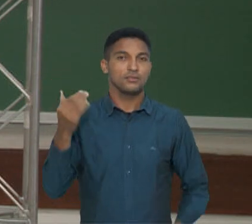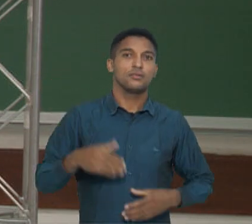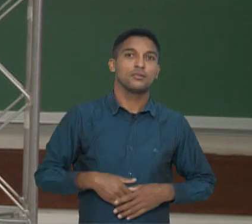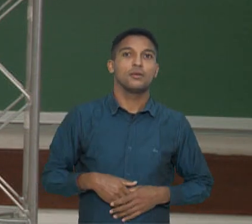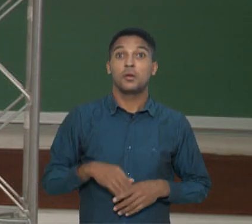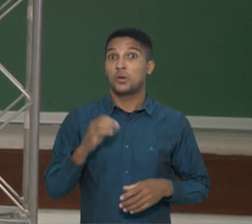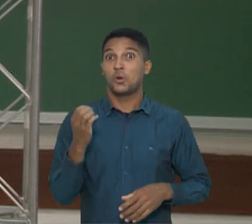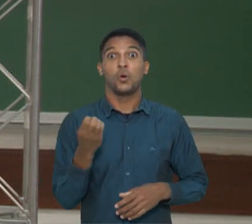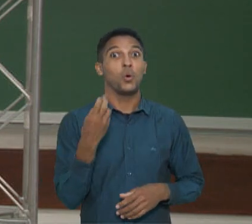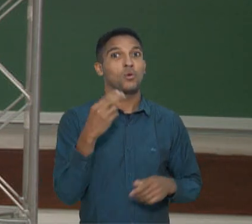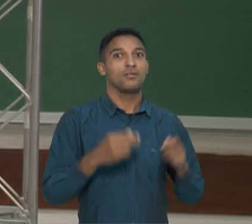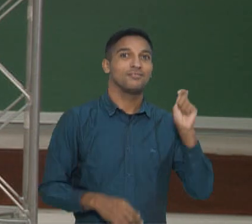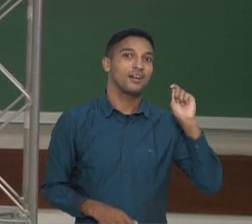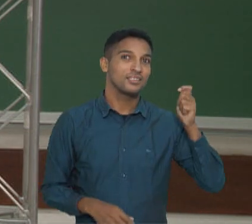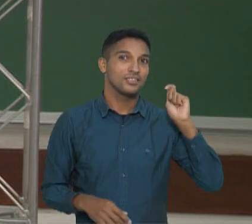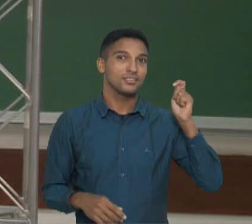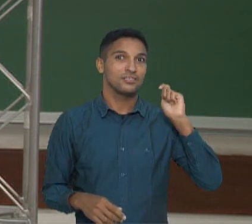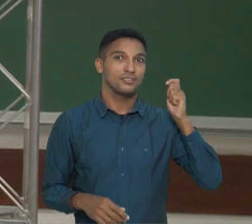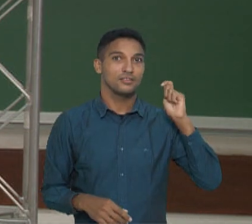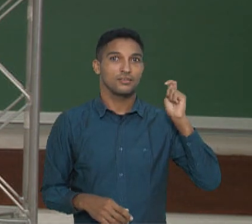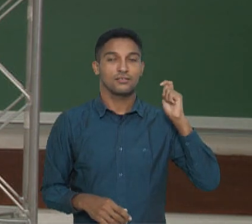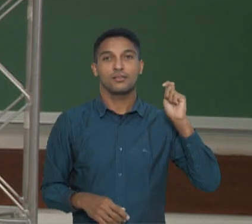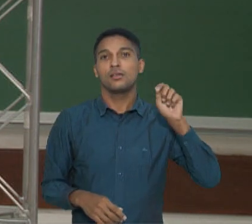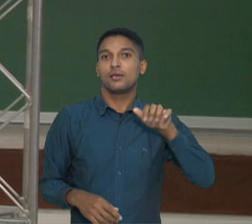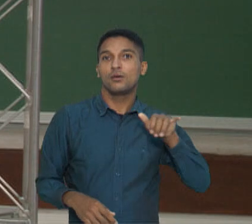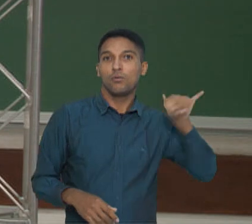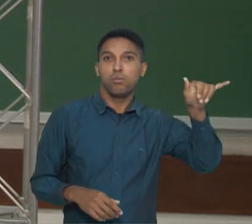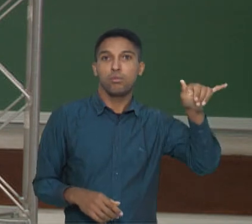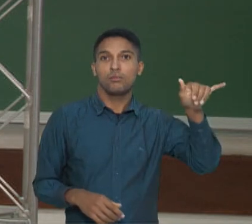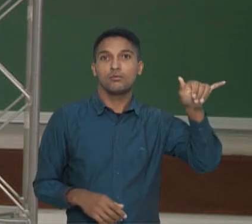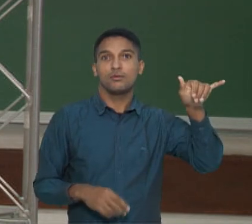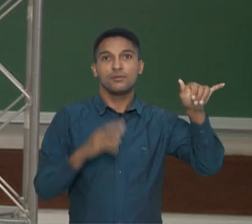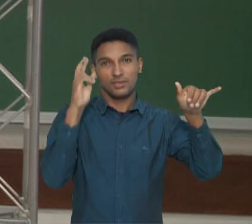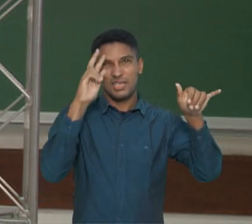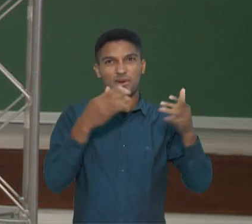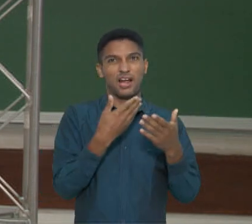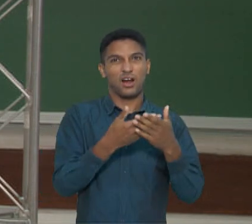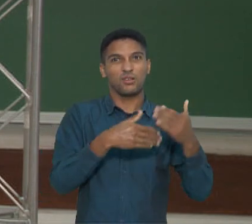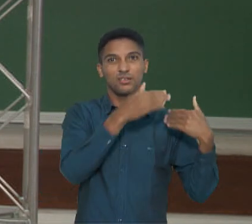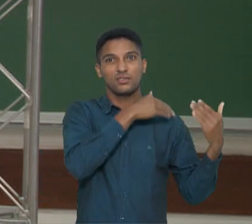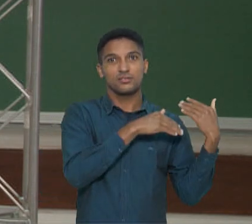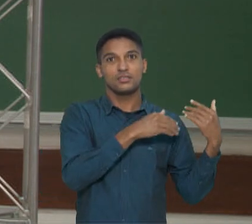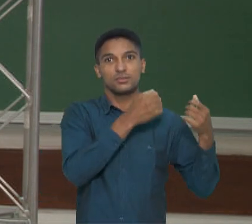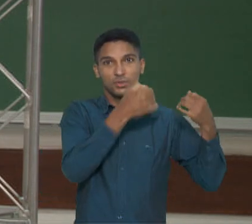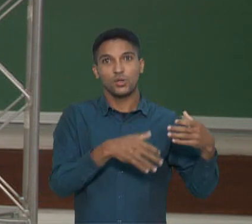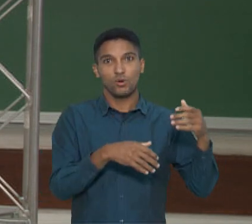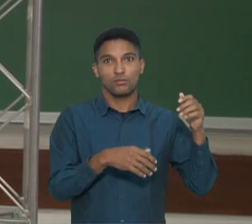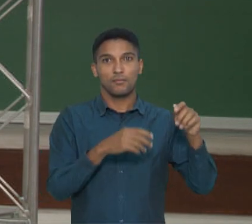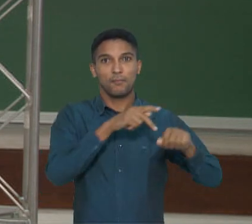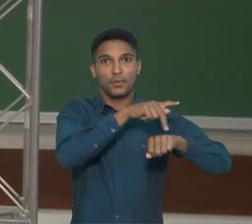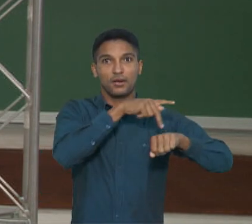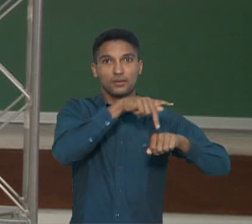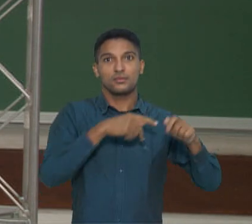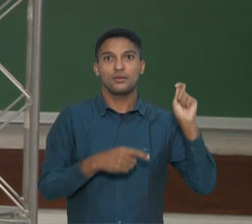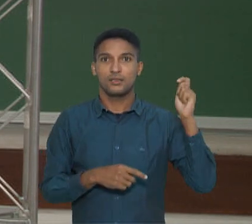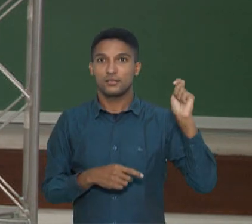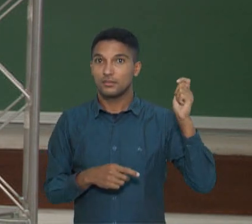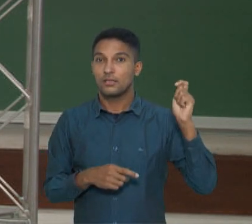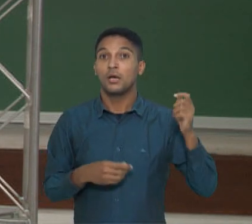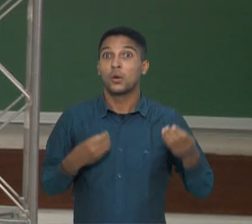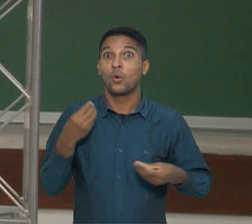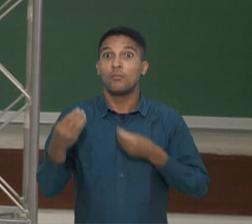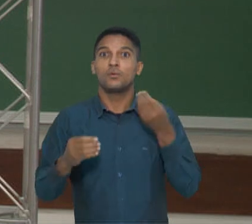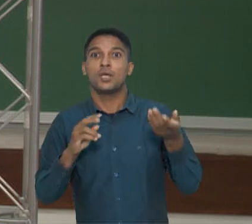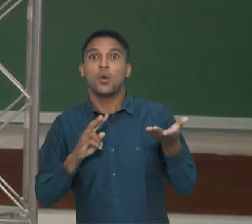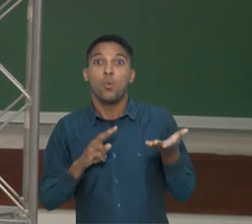se formos para a Argentina também, que já foram aí alguns encontros, algumas aulas anteriores, né? Como eu vou me virar? Será que eu